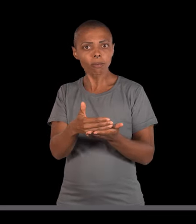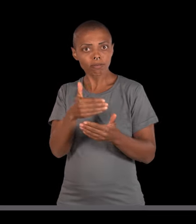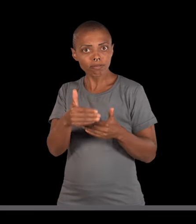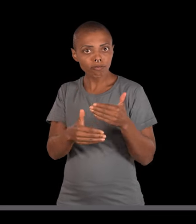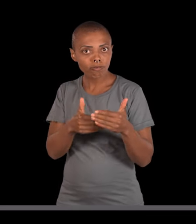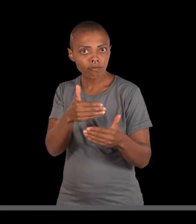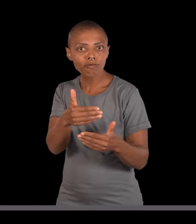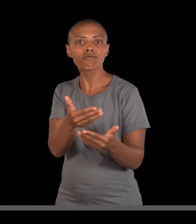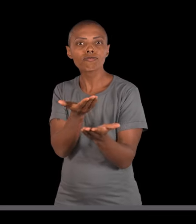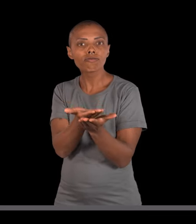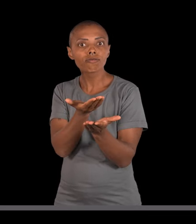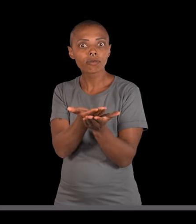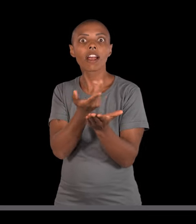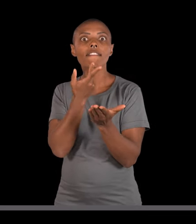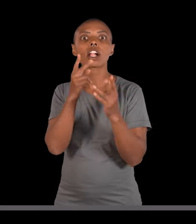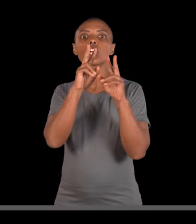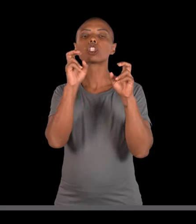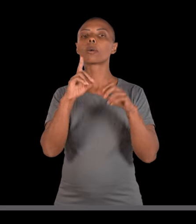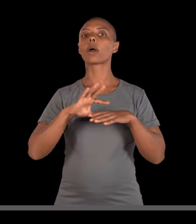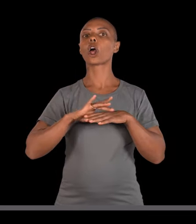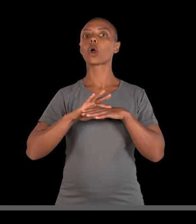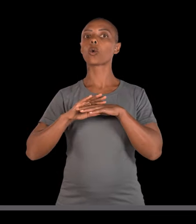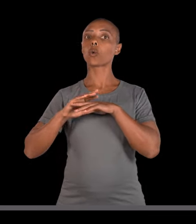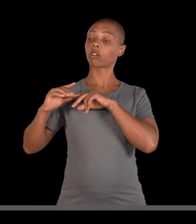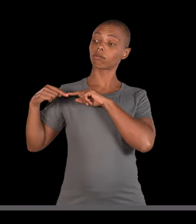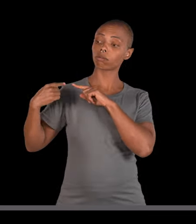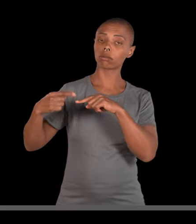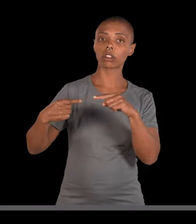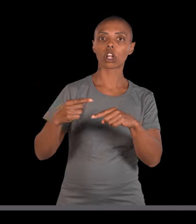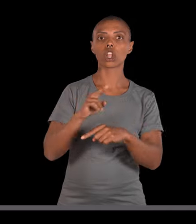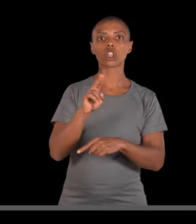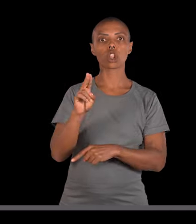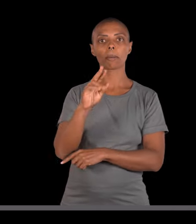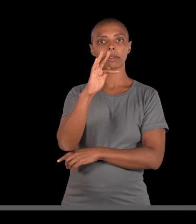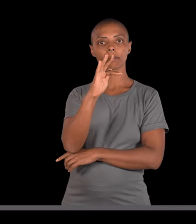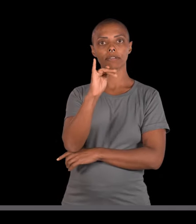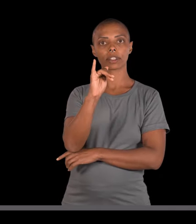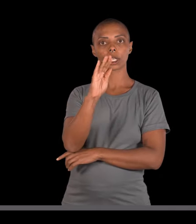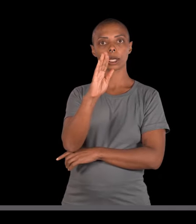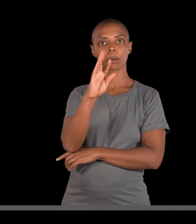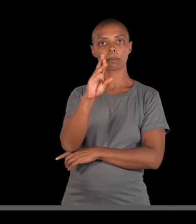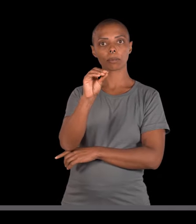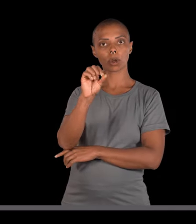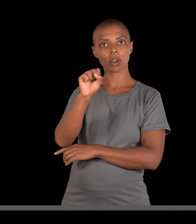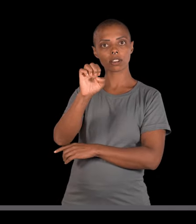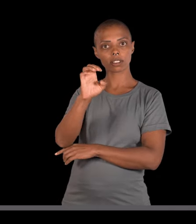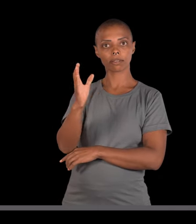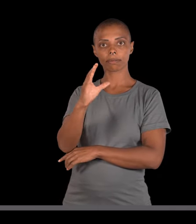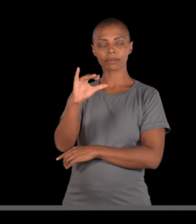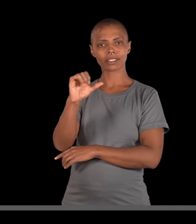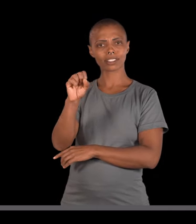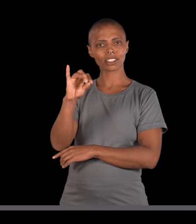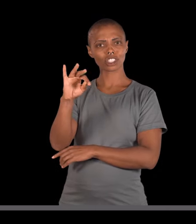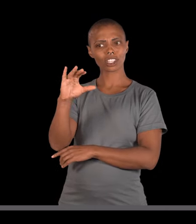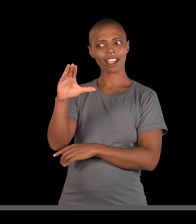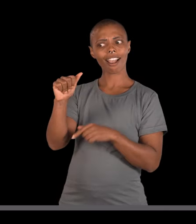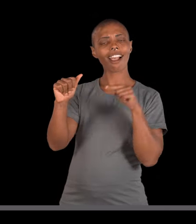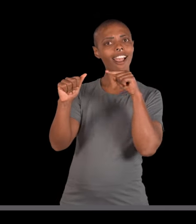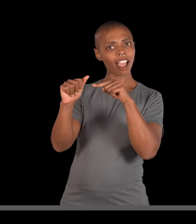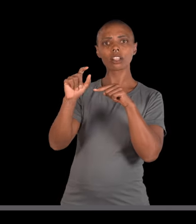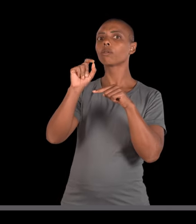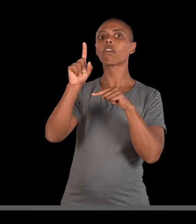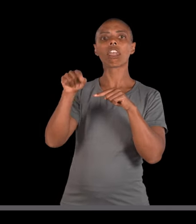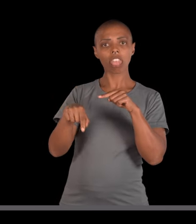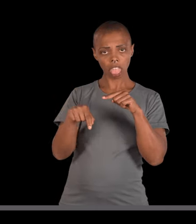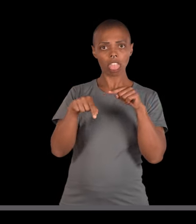processo pedagógico falando sobre uma doença genética conhecida como fibrose cística. Basicamente, é uma doença que